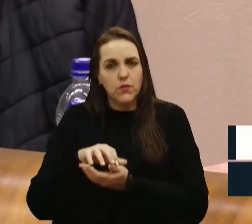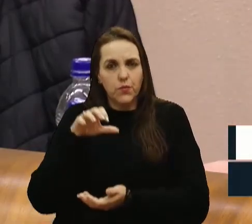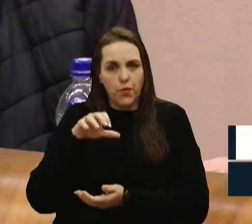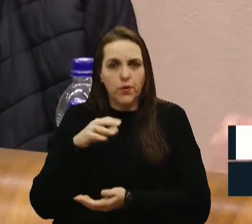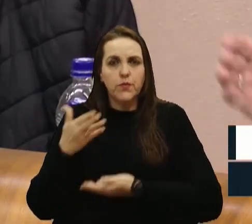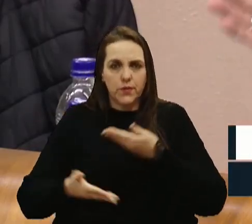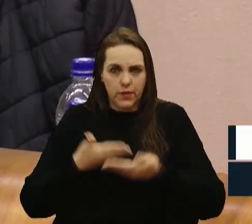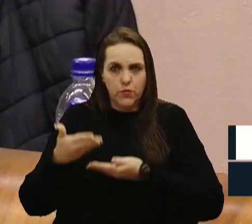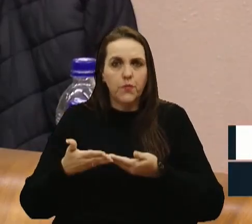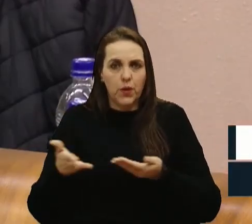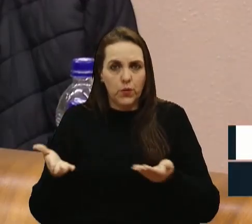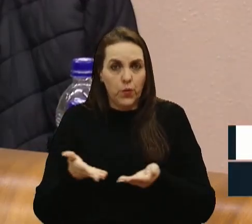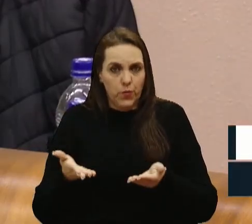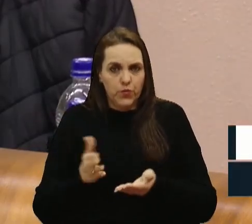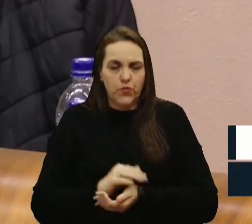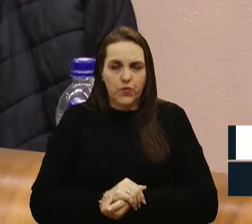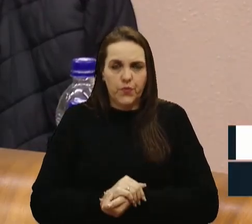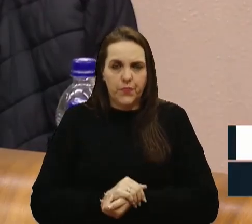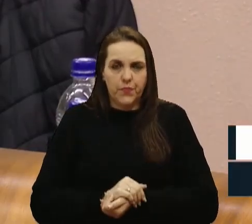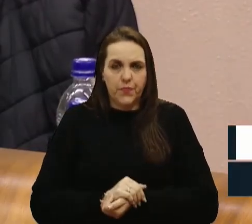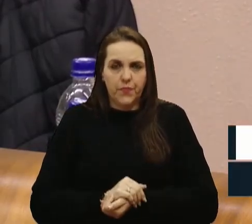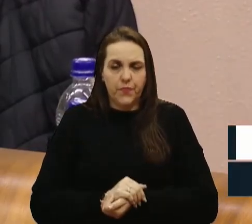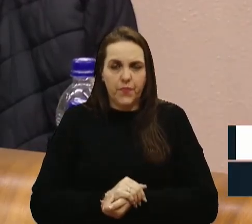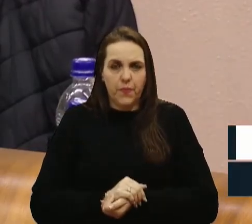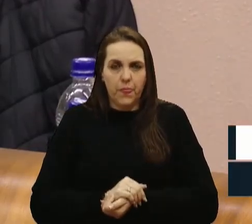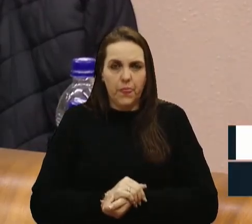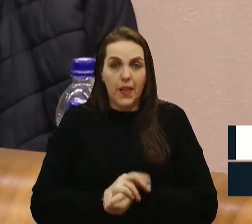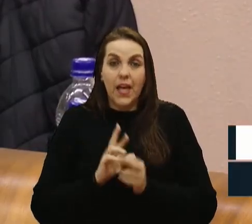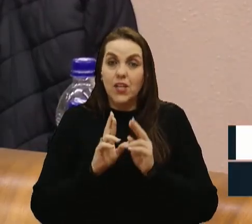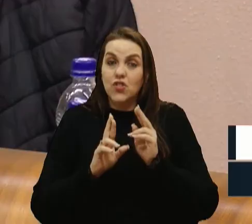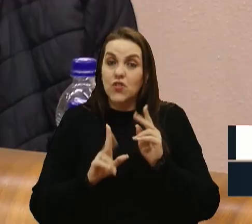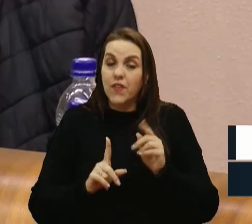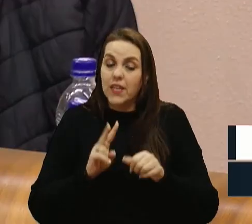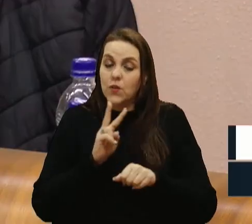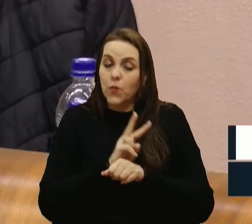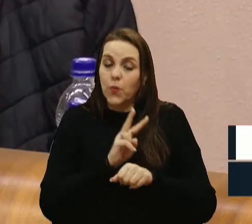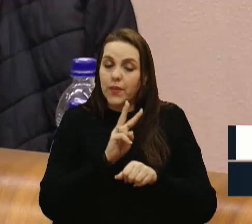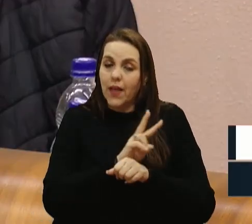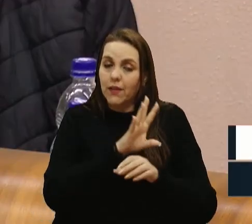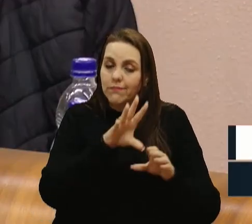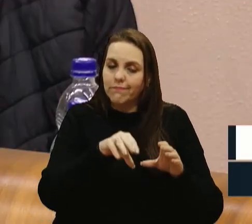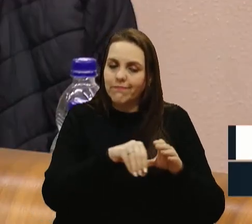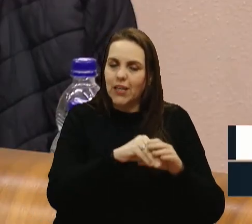uma coisa, diferente do que é, por exemplo, o cuidado subsidiado.